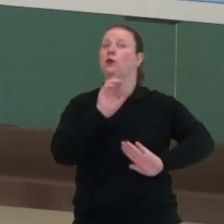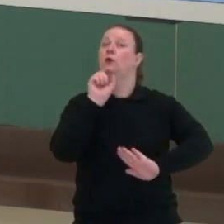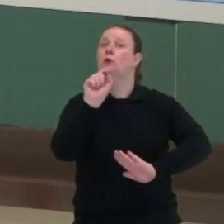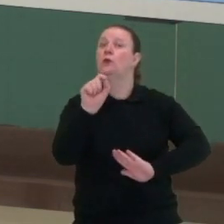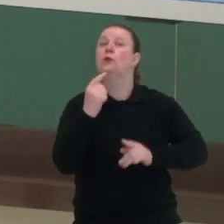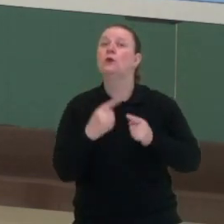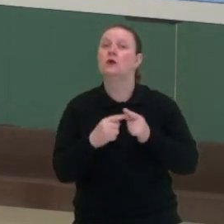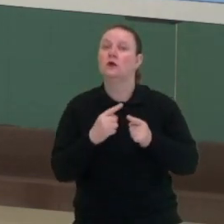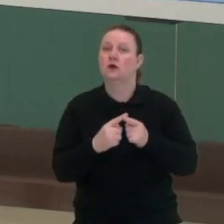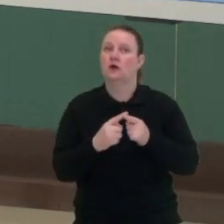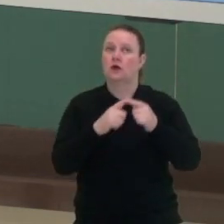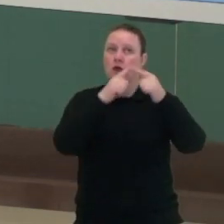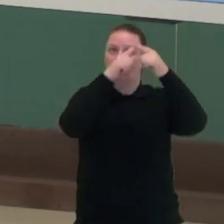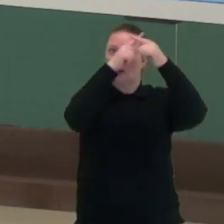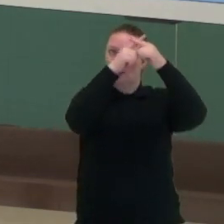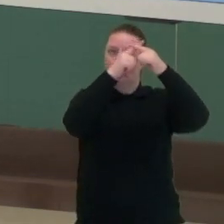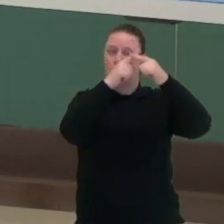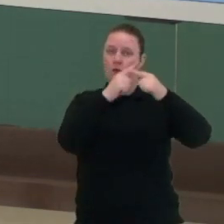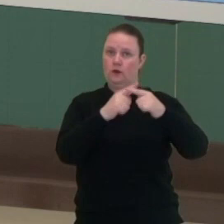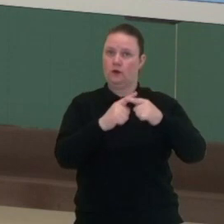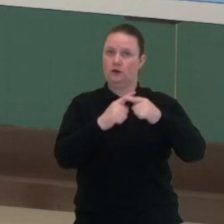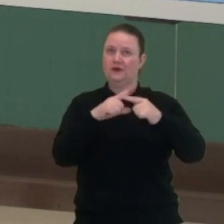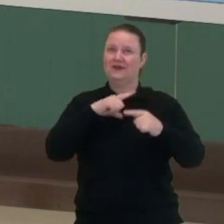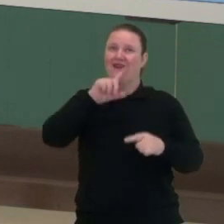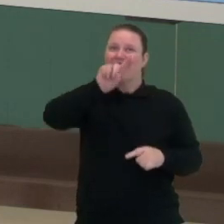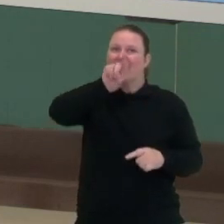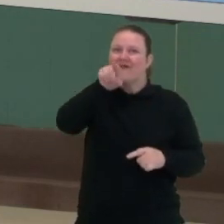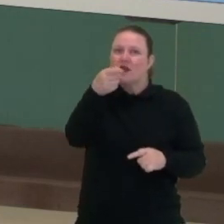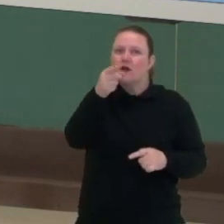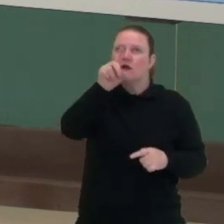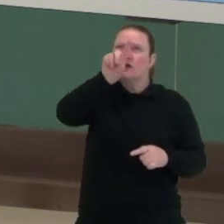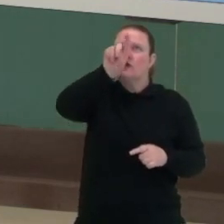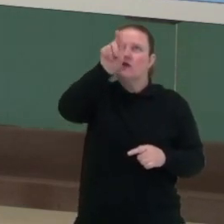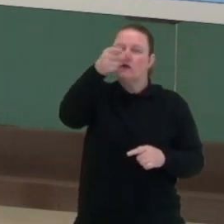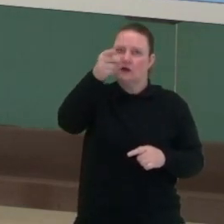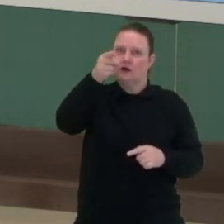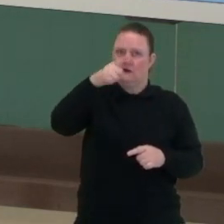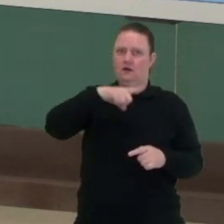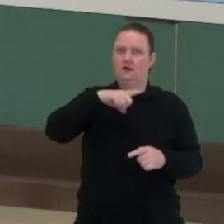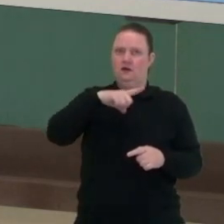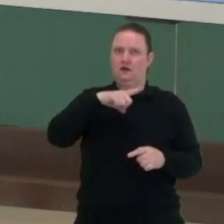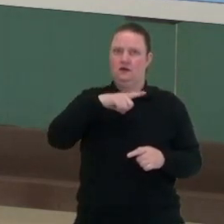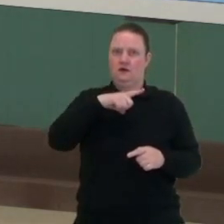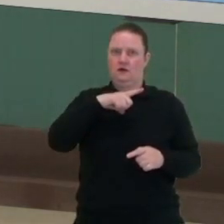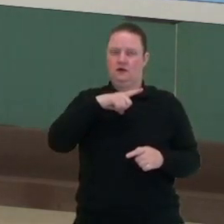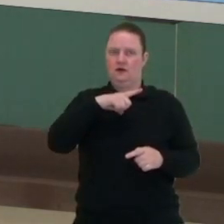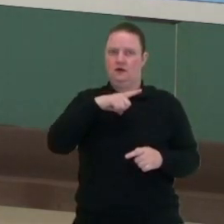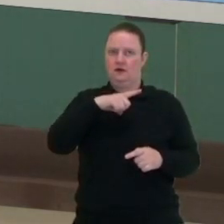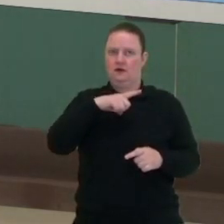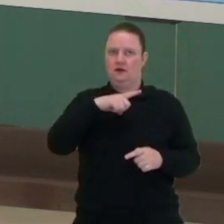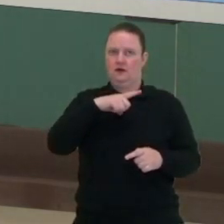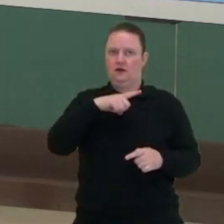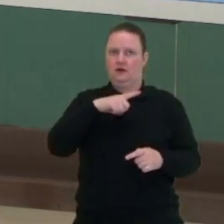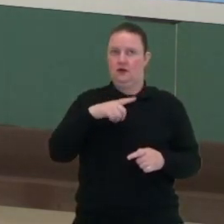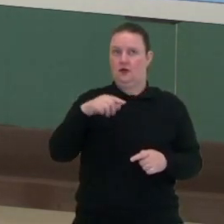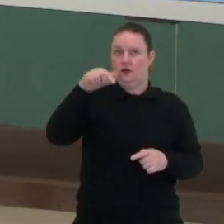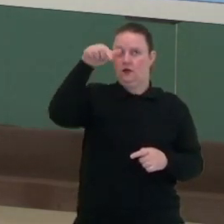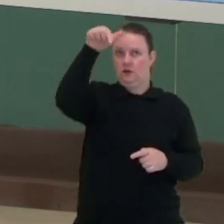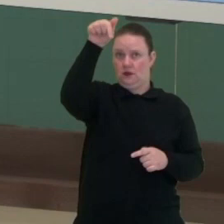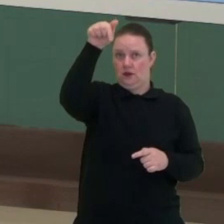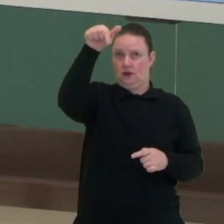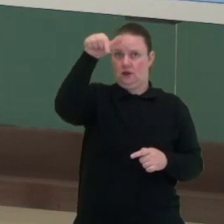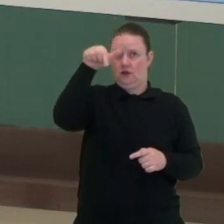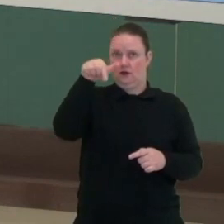estou multiplicando dois números decimais, ou seja, eu tenho números aqui do lado da casinha, né? Depois da vírgula,